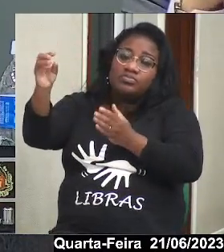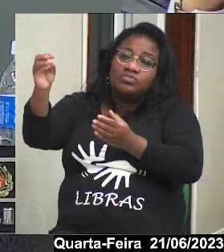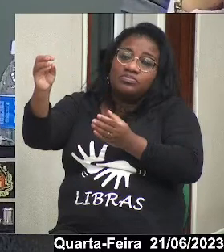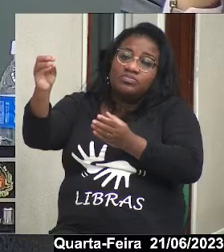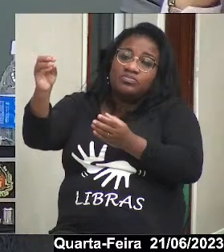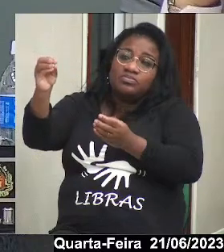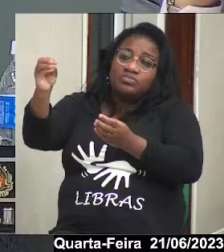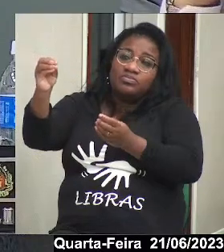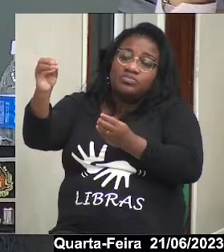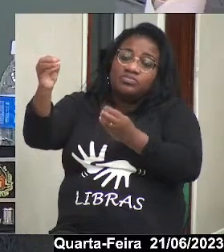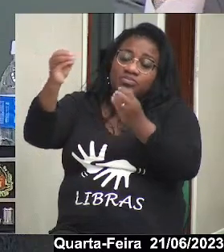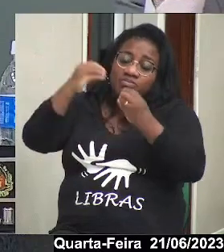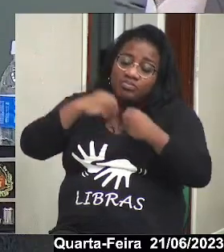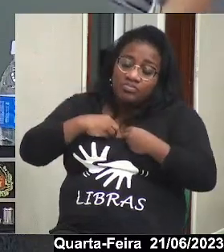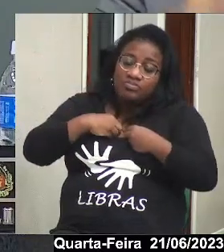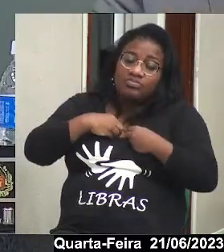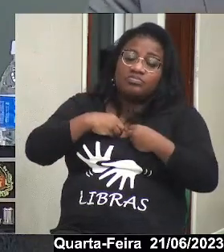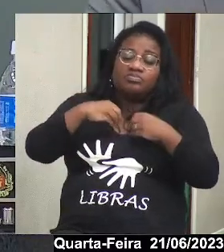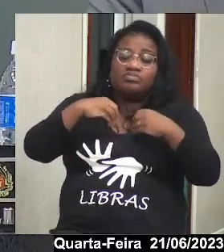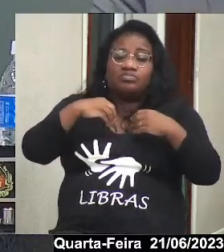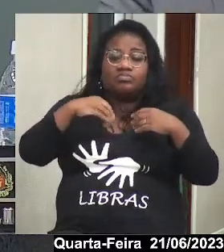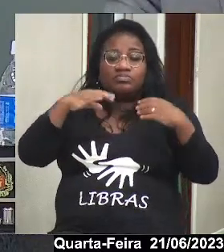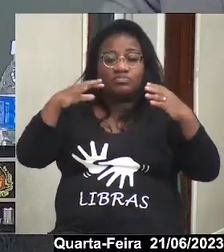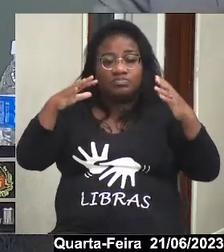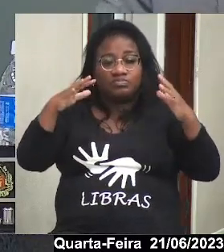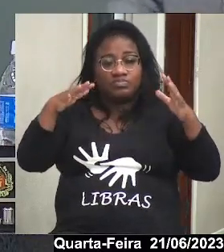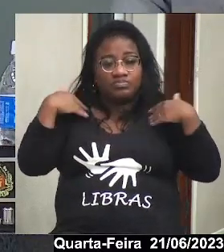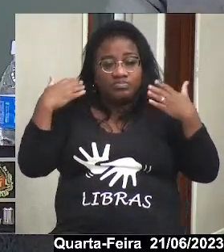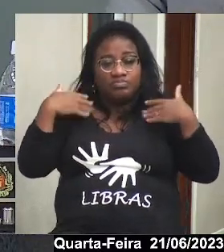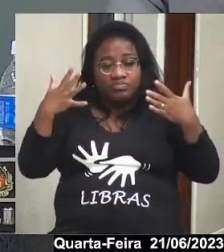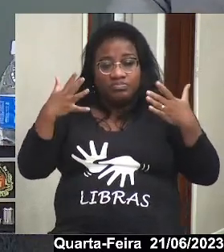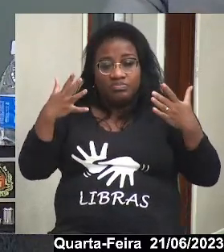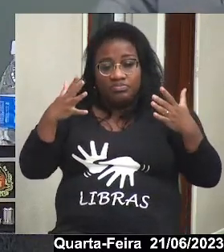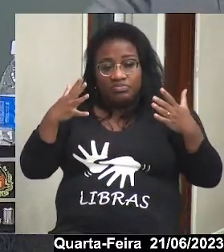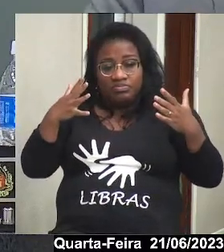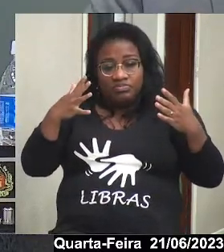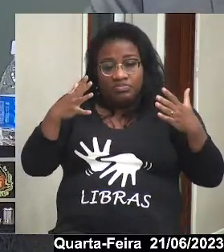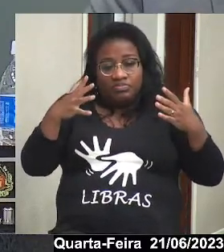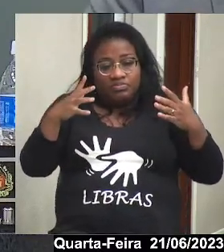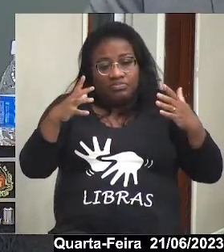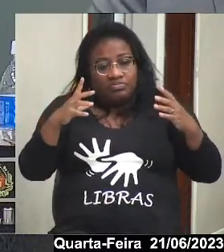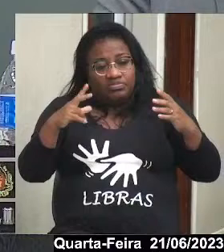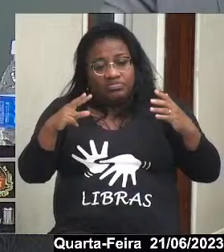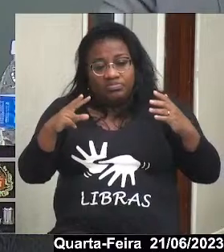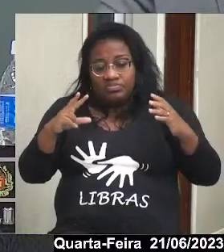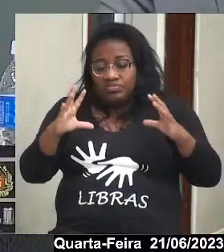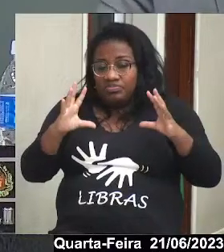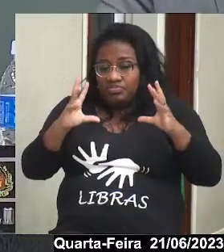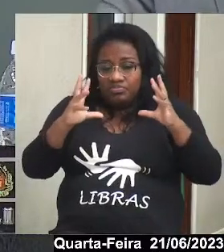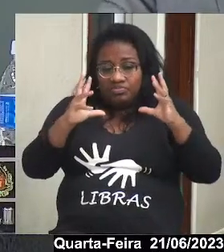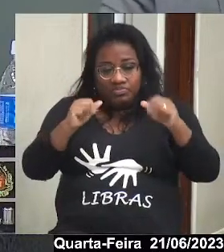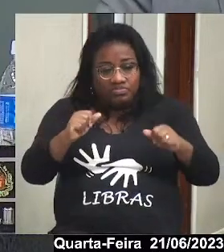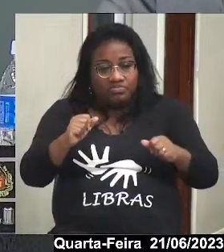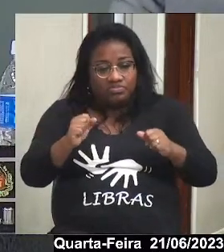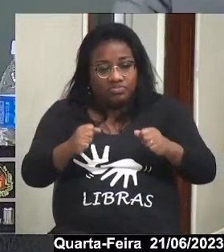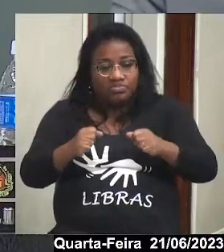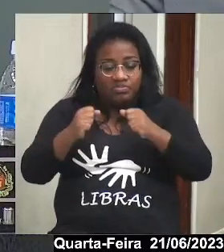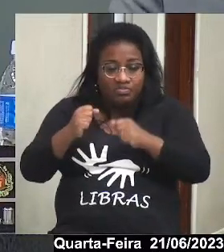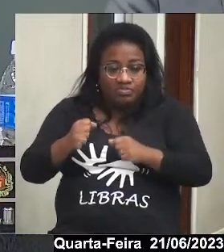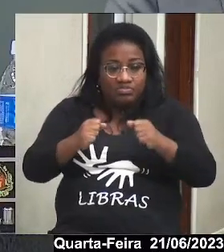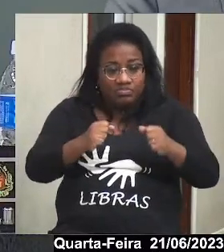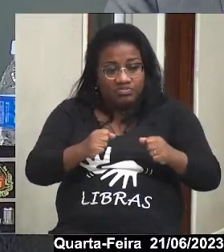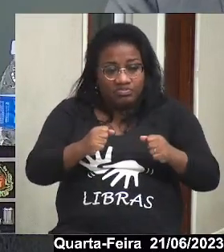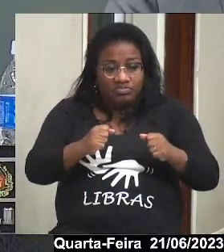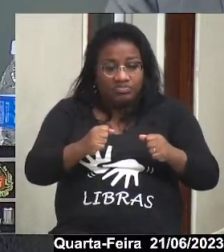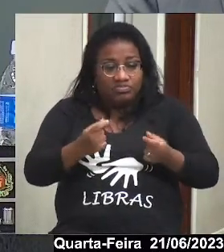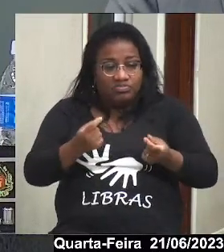me envergonhasse. E Deus colocou uma quantidade boa de criança. Então, na vida, nem tudo é poder, é dinheiro. Na vida, muitas